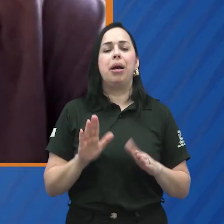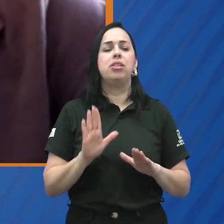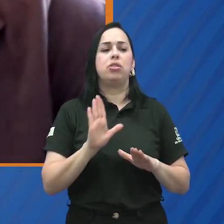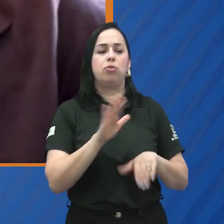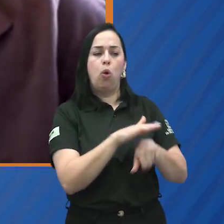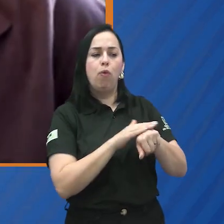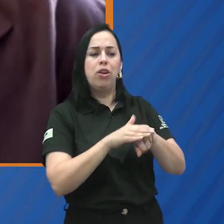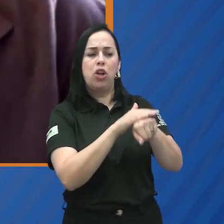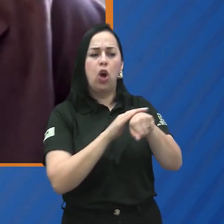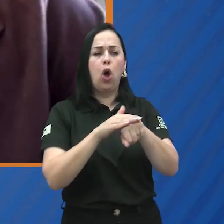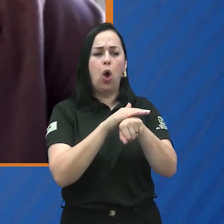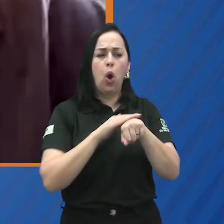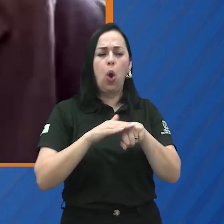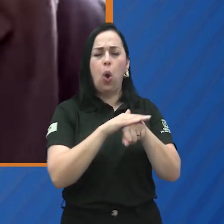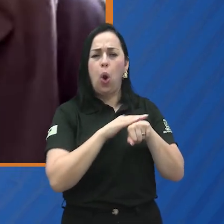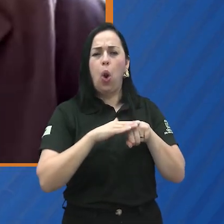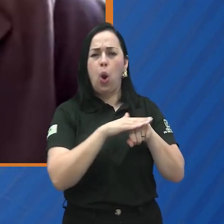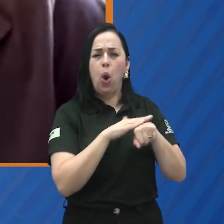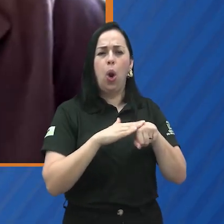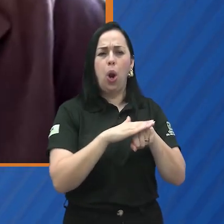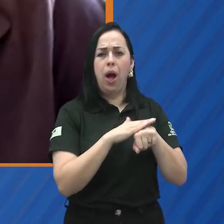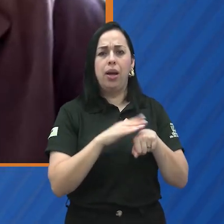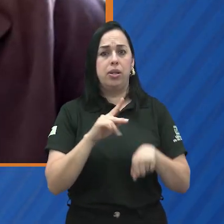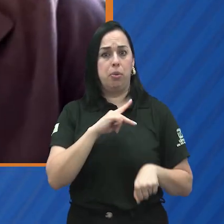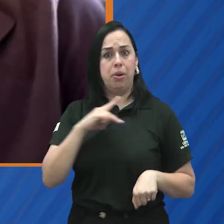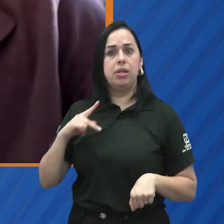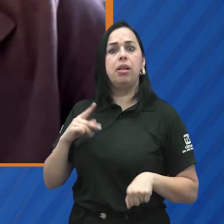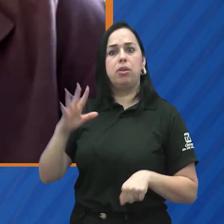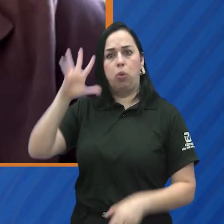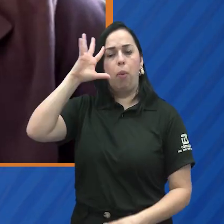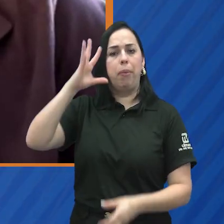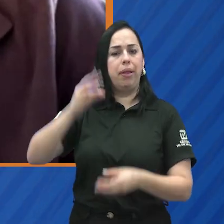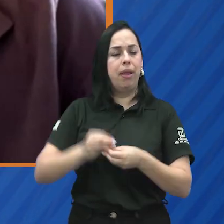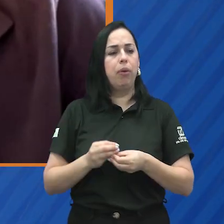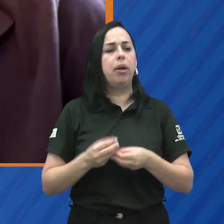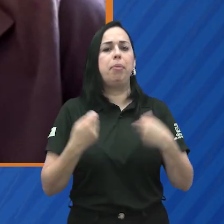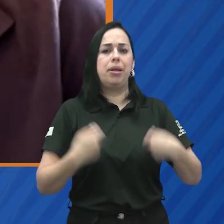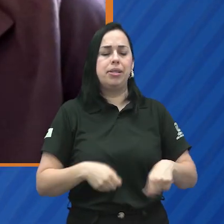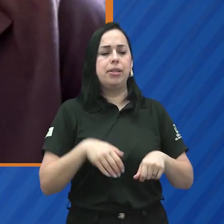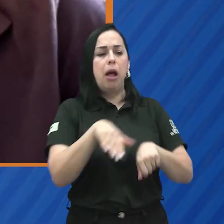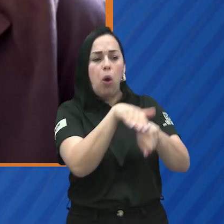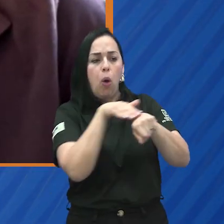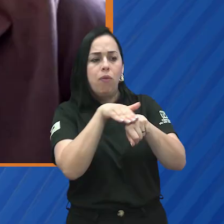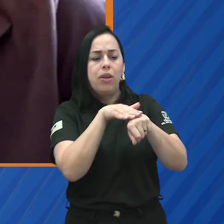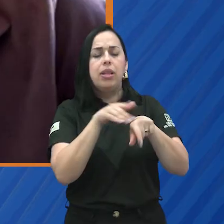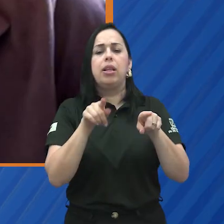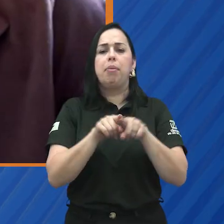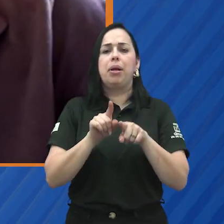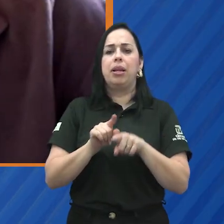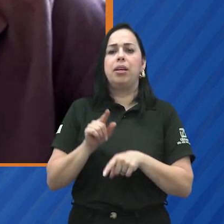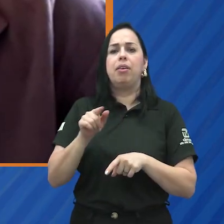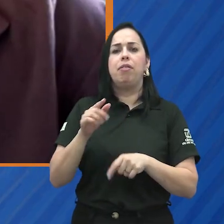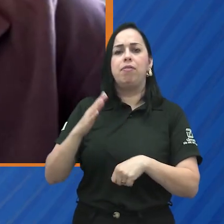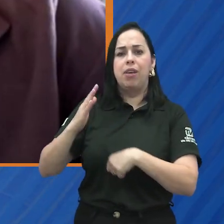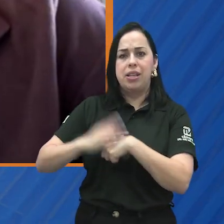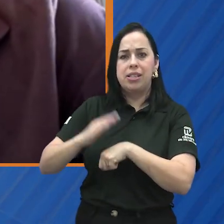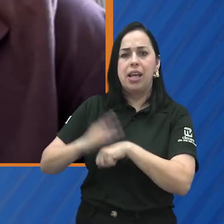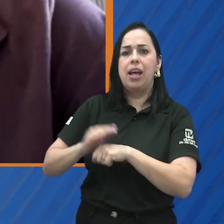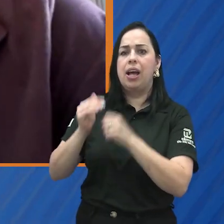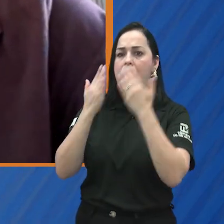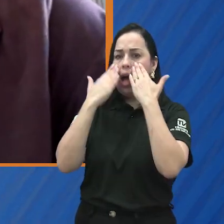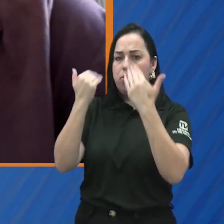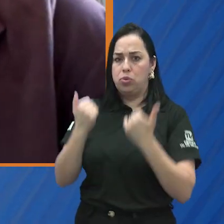de conversar, nós entendemos, a Câmara entendeu, a presidência, enfim, entenderam que o ideal seria, até para a gente realizar as